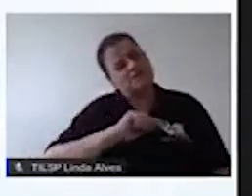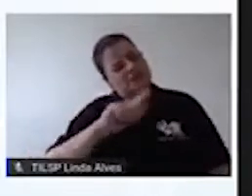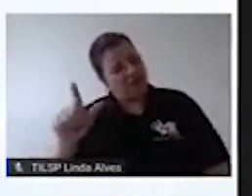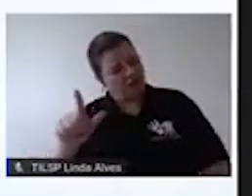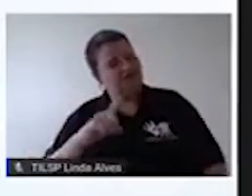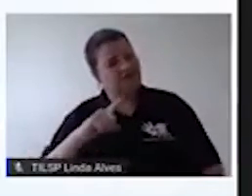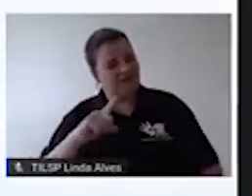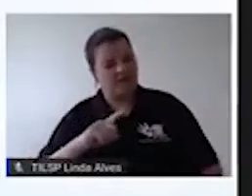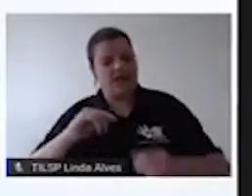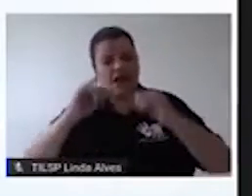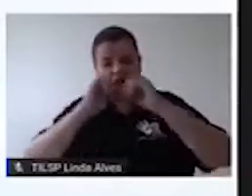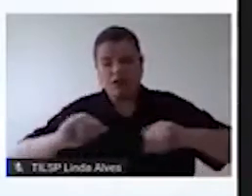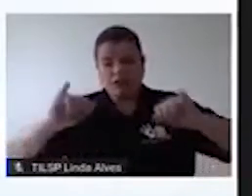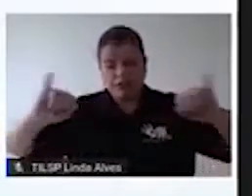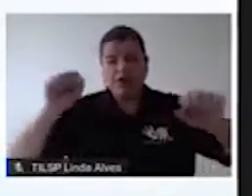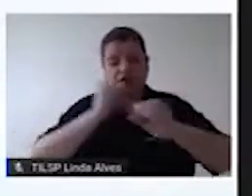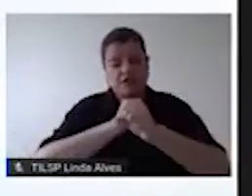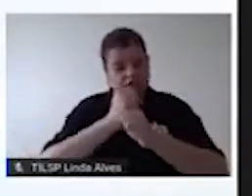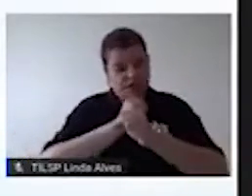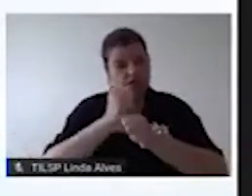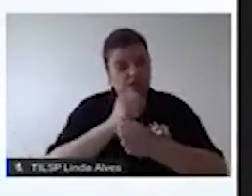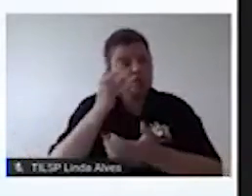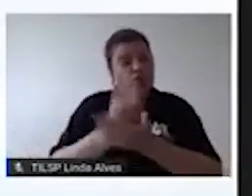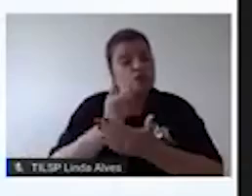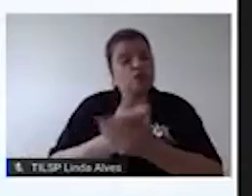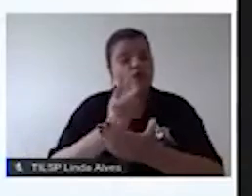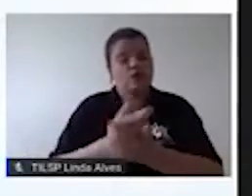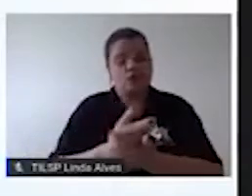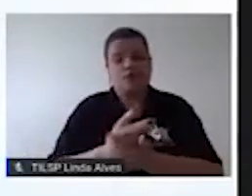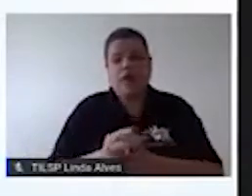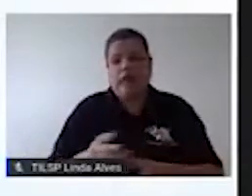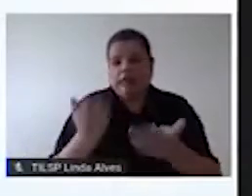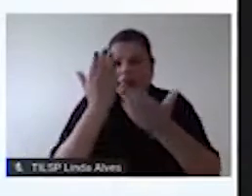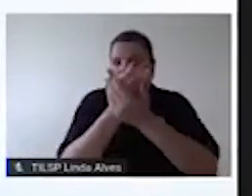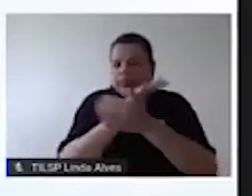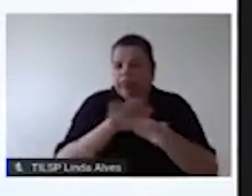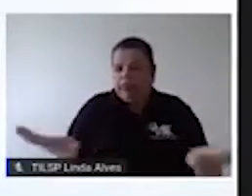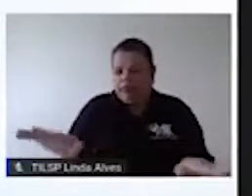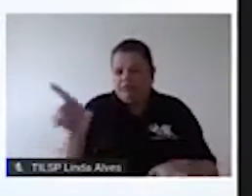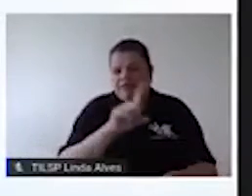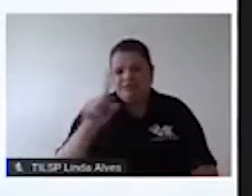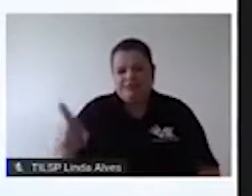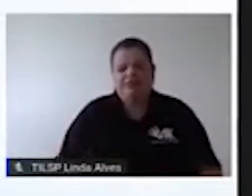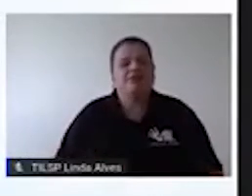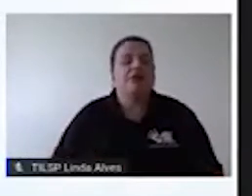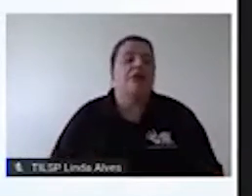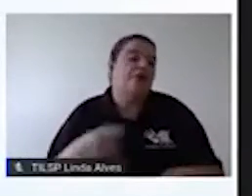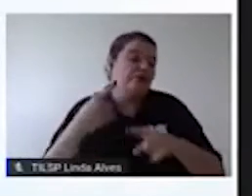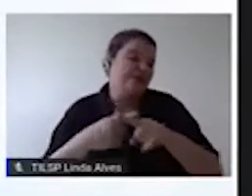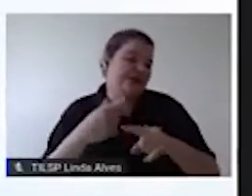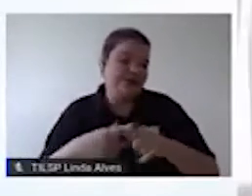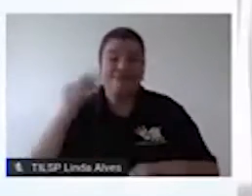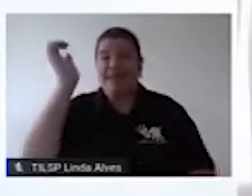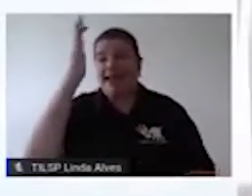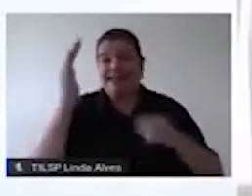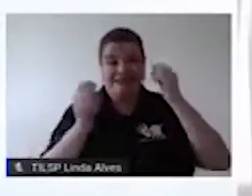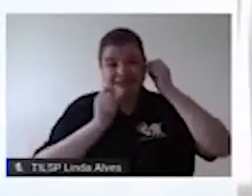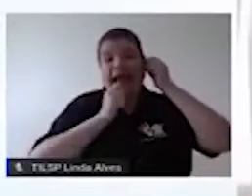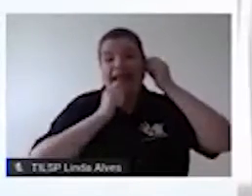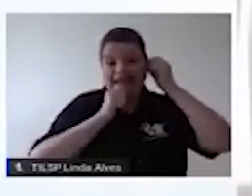a campanha ela continua. Sim. Nesse aspecto, né, ela não acabou, até porque o Brasil não ratificou ainda, né,